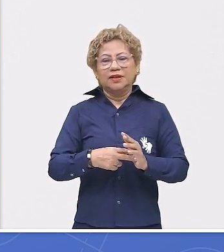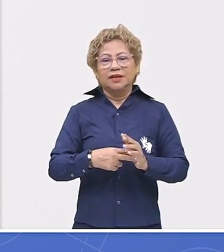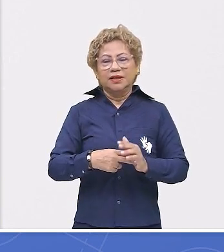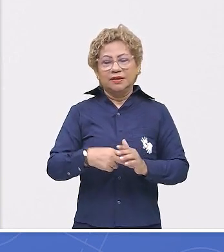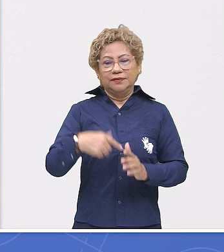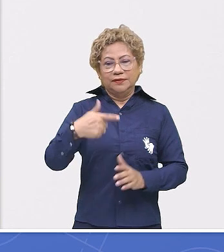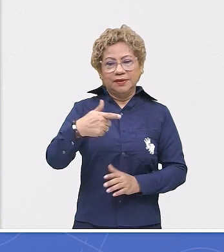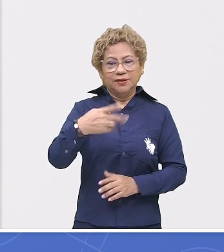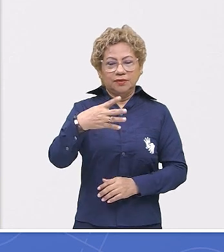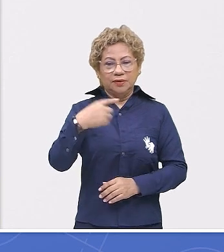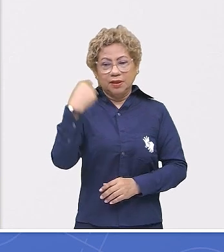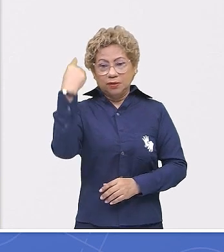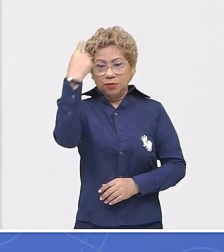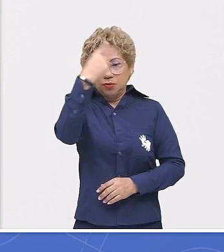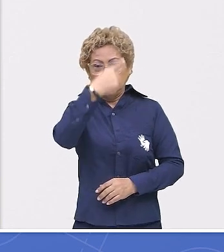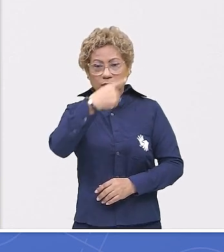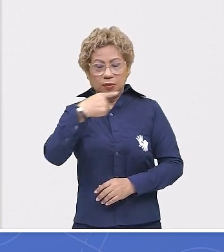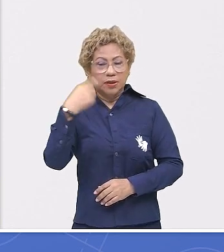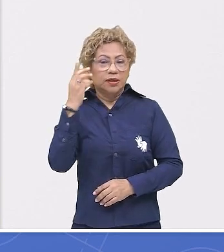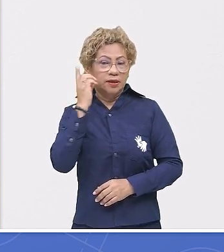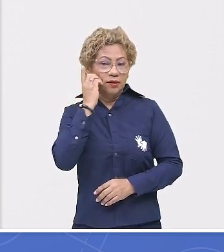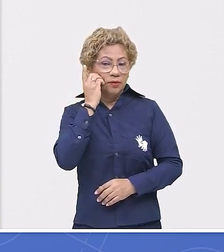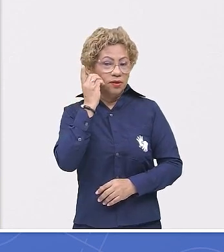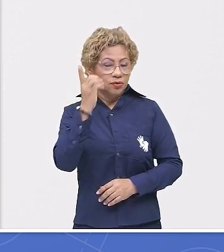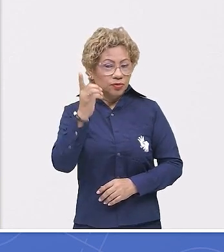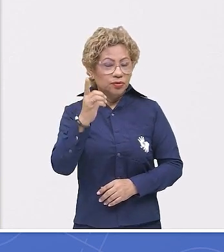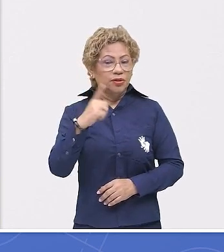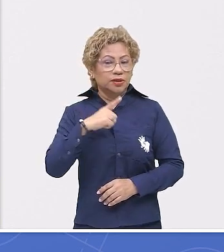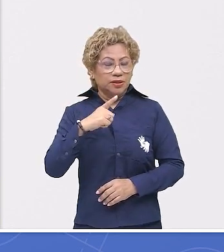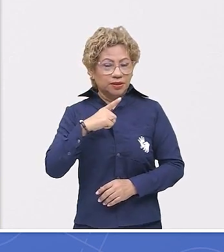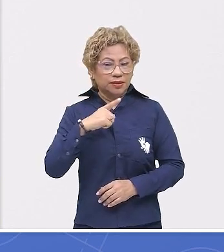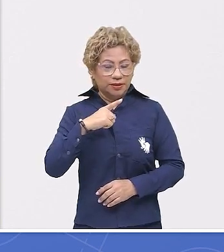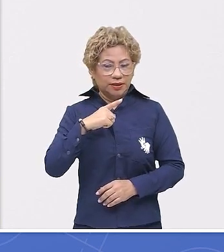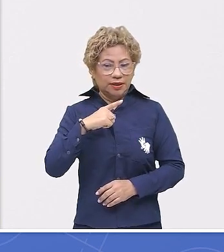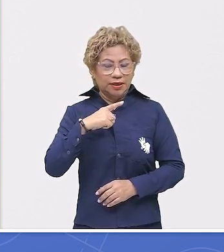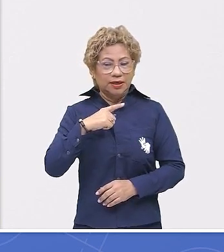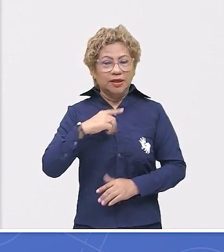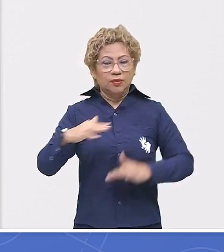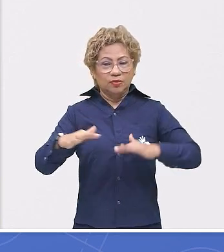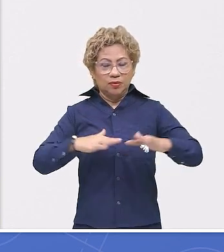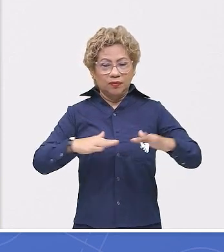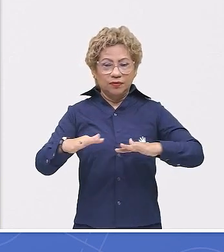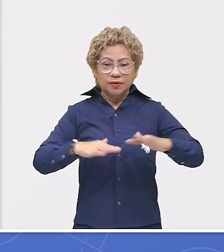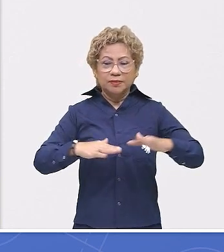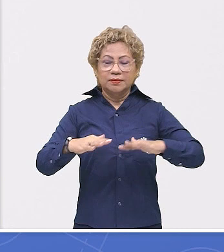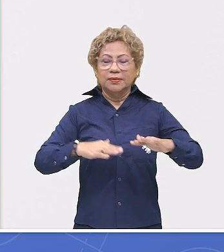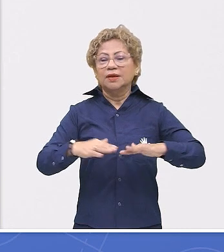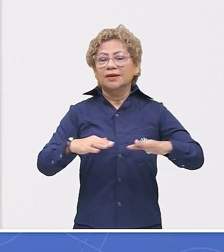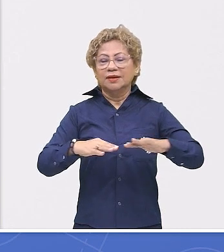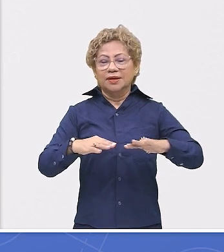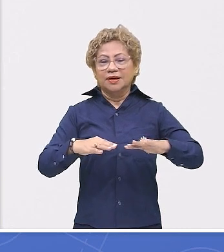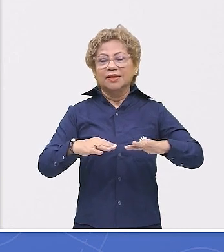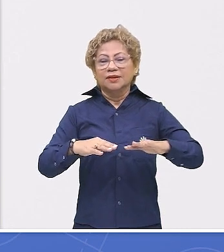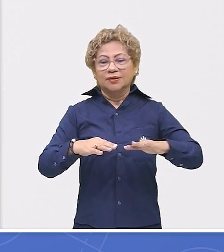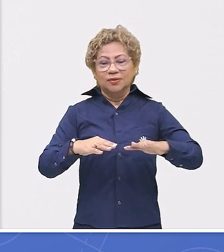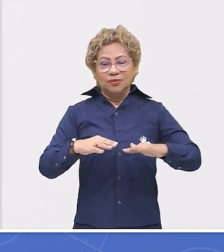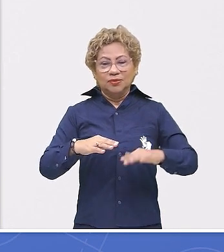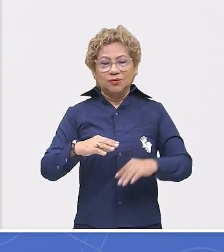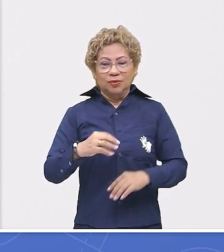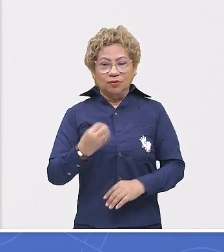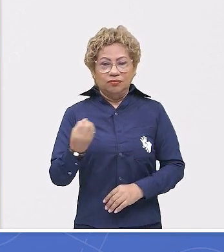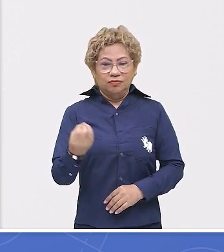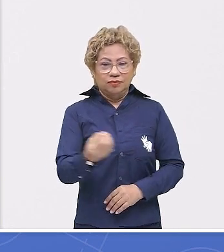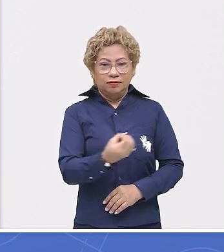temos durante o dia, que é dada através do movimento de rotação, tá certo, gente? Então, cada uma das 24